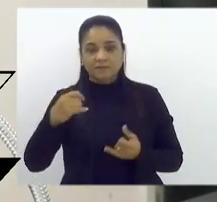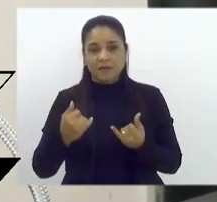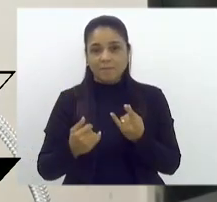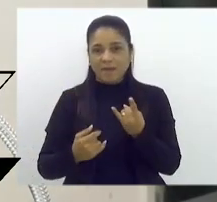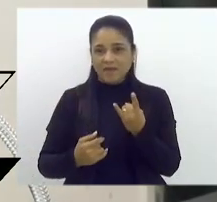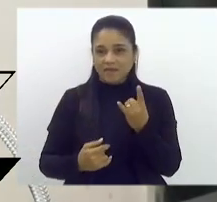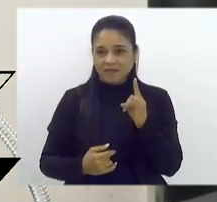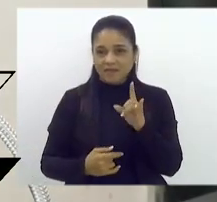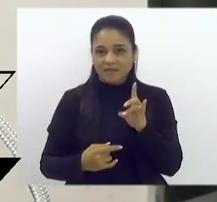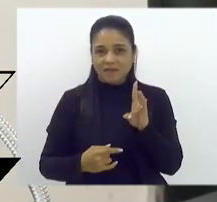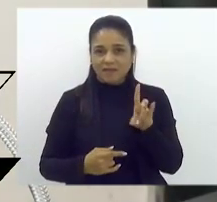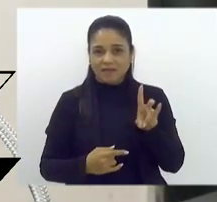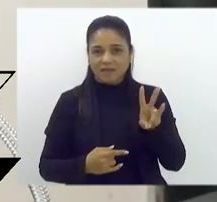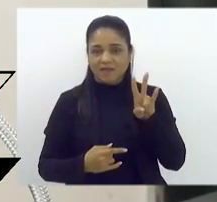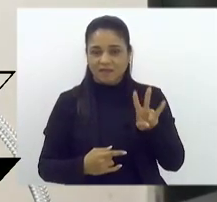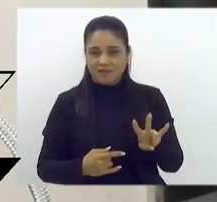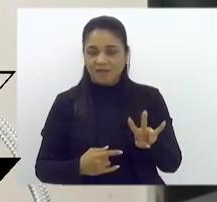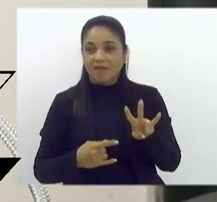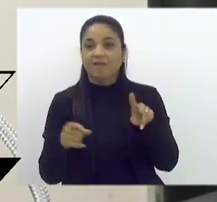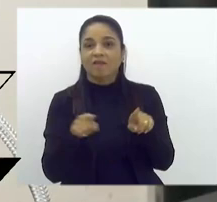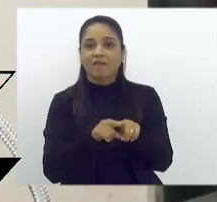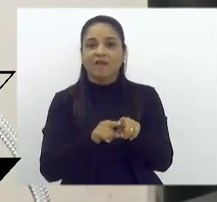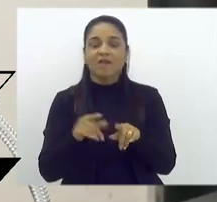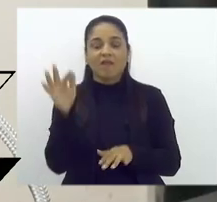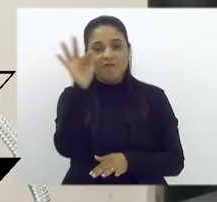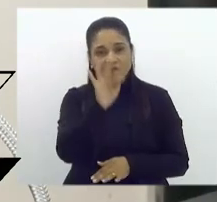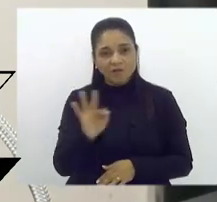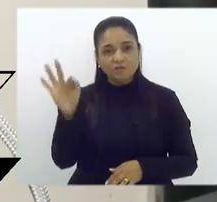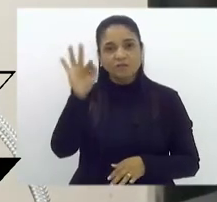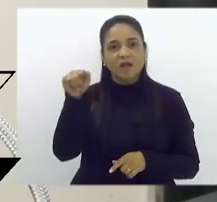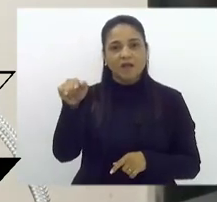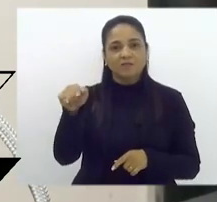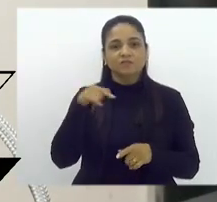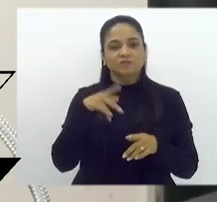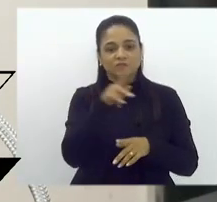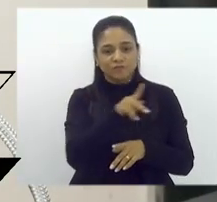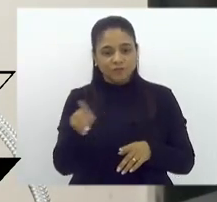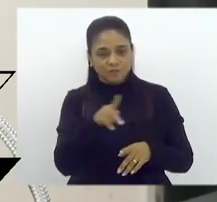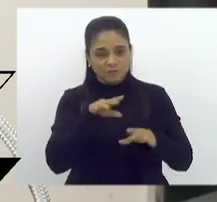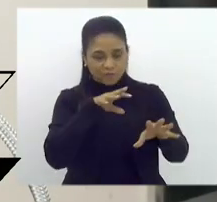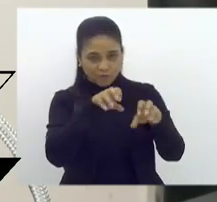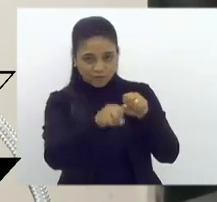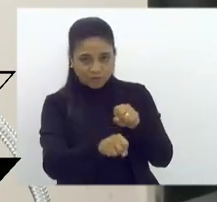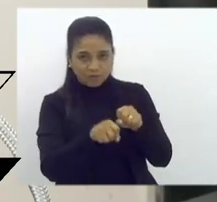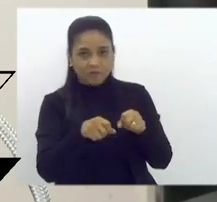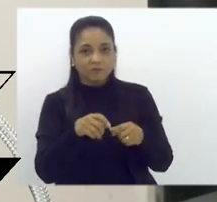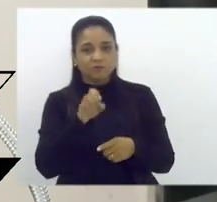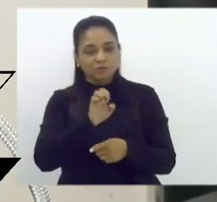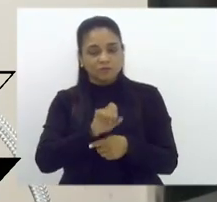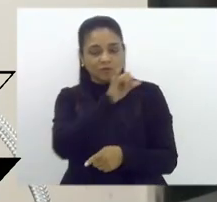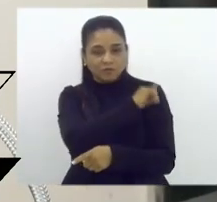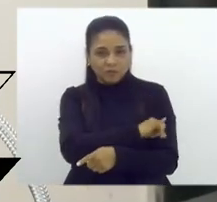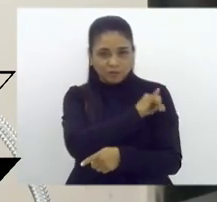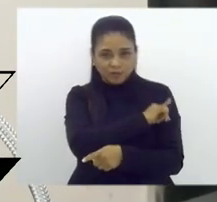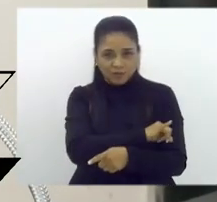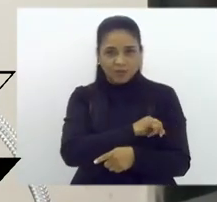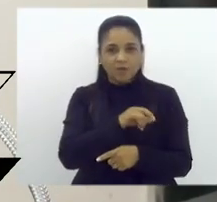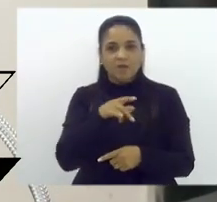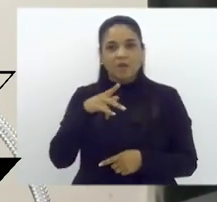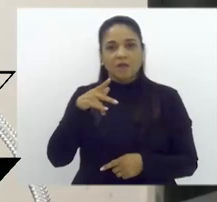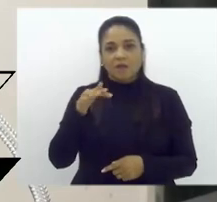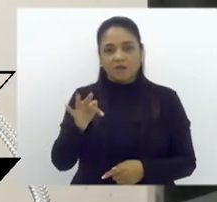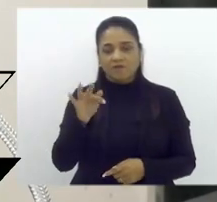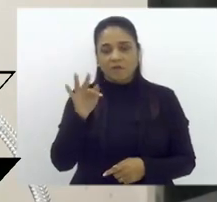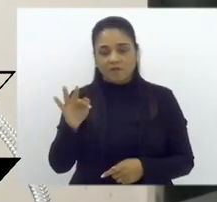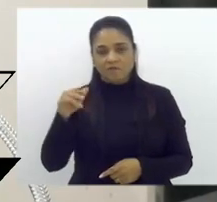declara como patrimônio histórico, cultural e material do Estado do Rio de Janeiro a Faculdade de Formação de Professores da Universidade do Estado do Rio de Janeiro,